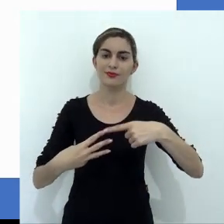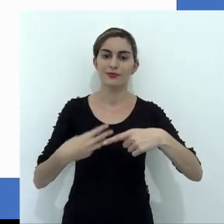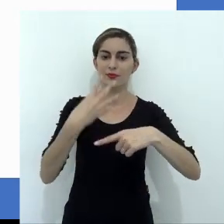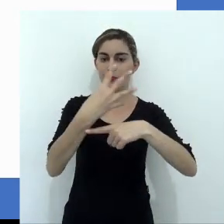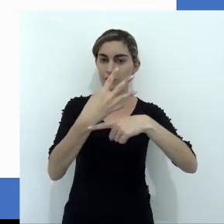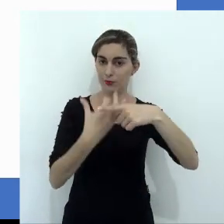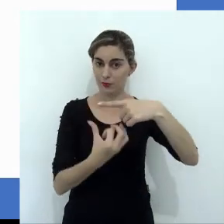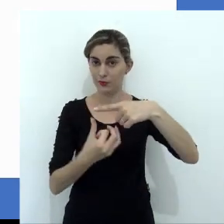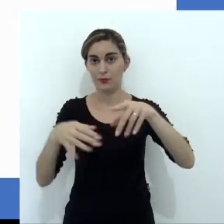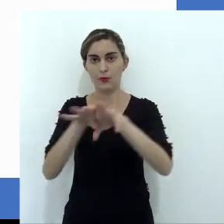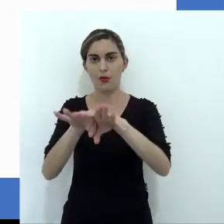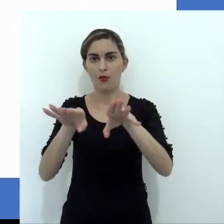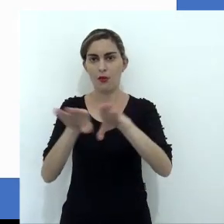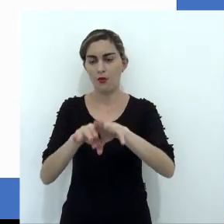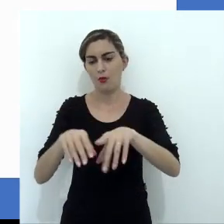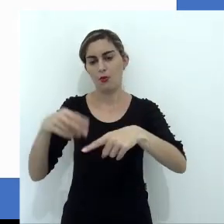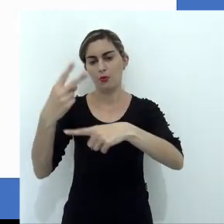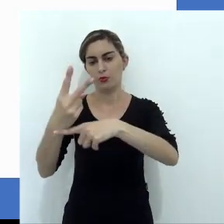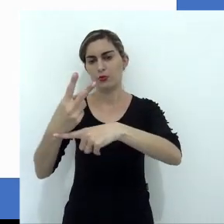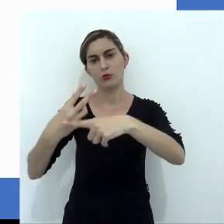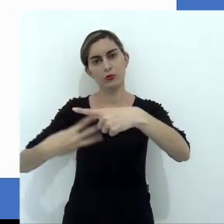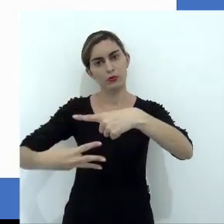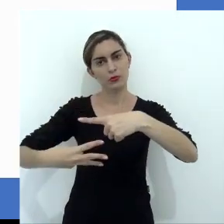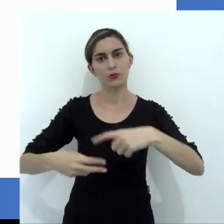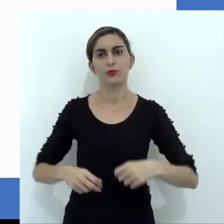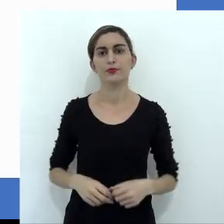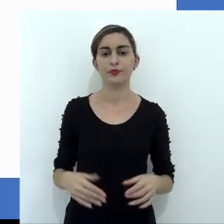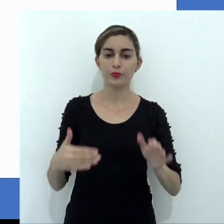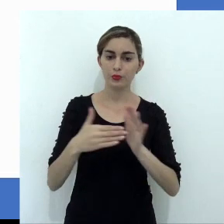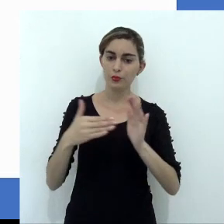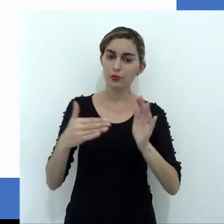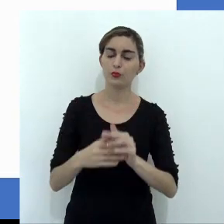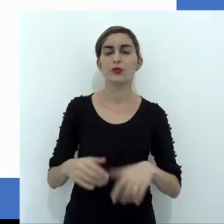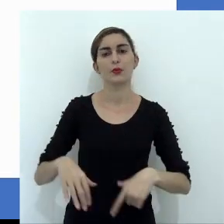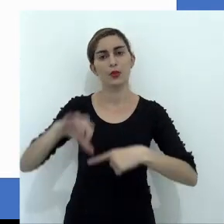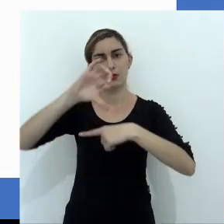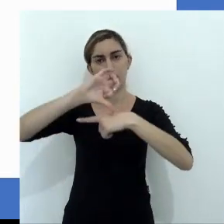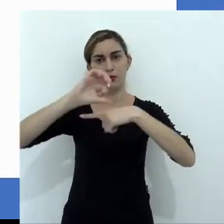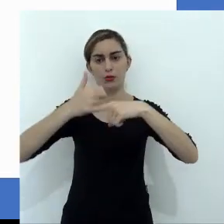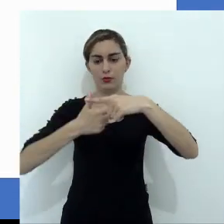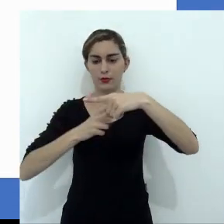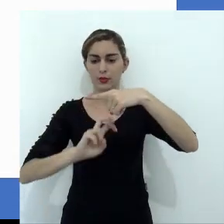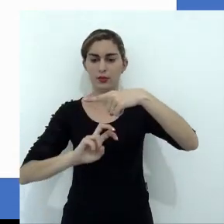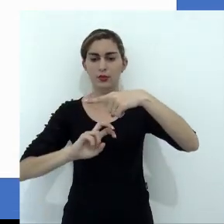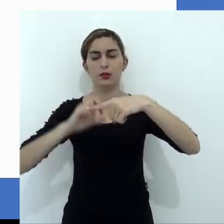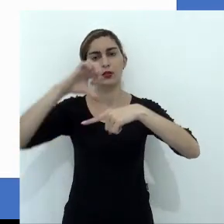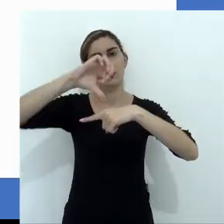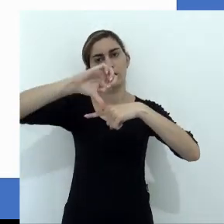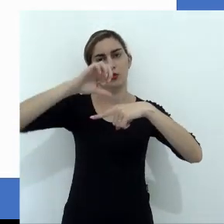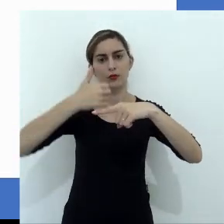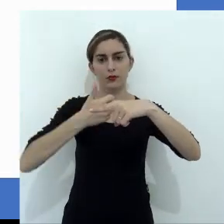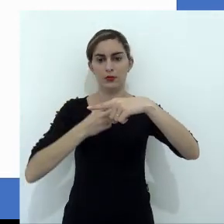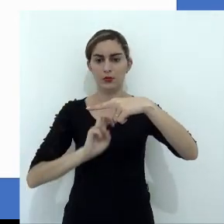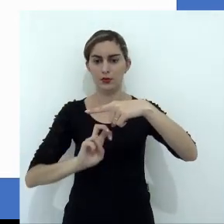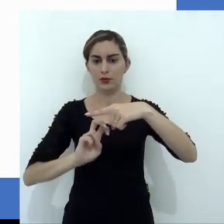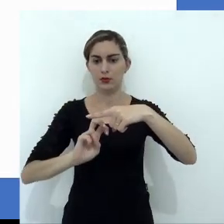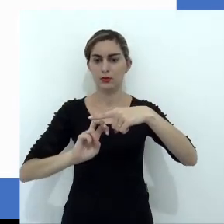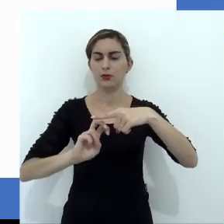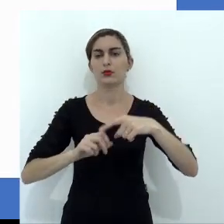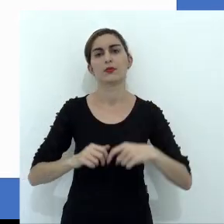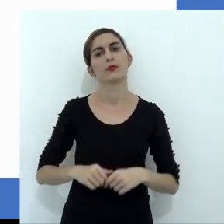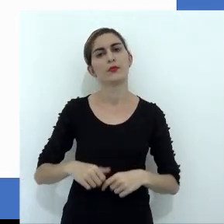4/6 é equivalente à fração 2/3. E a última fração dessa tela aqui, galera, bora lá.